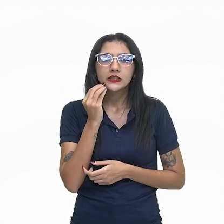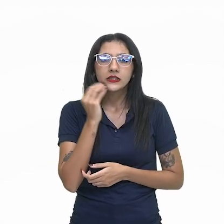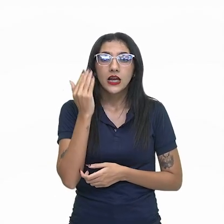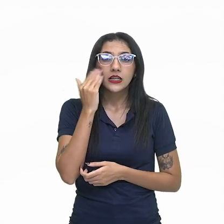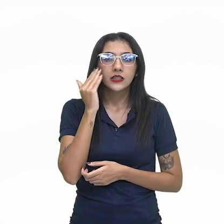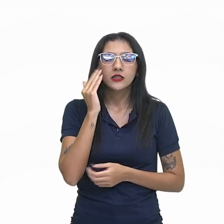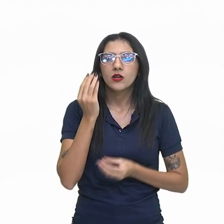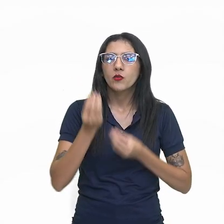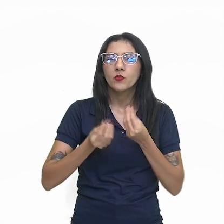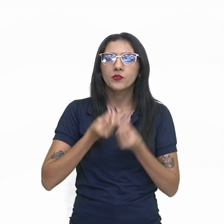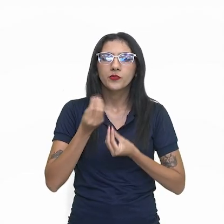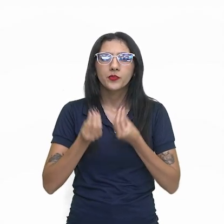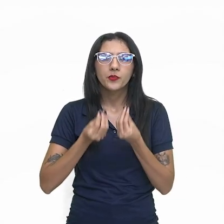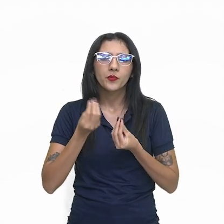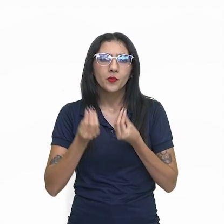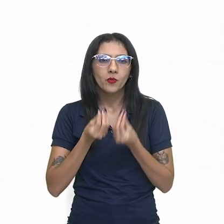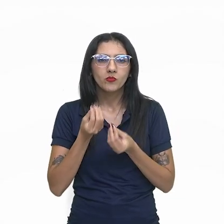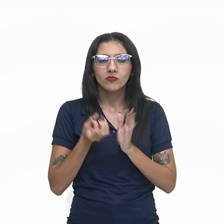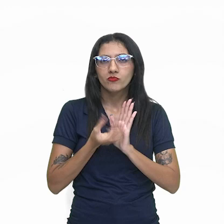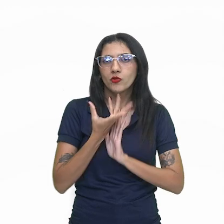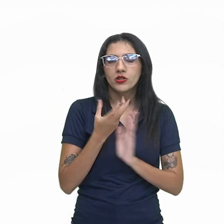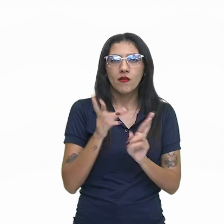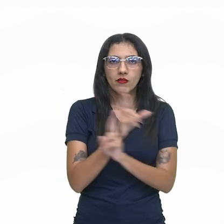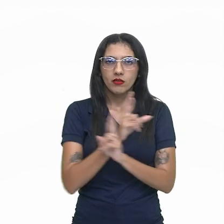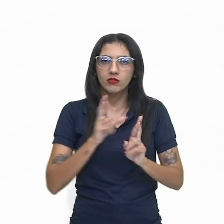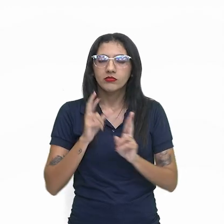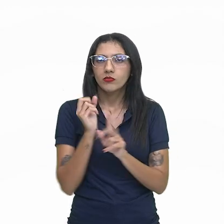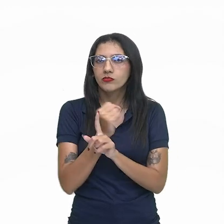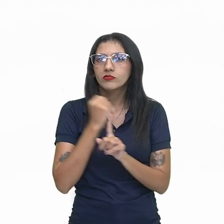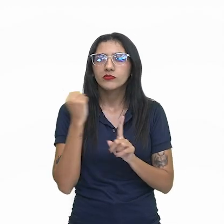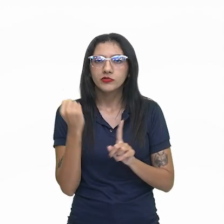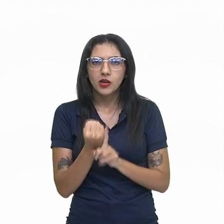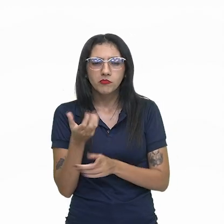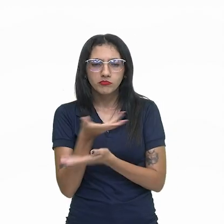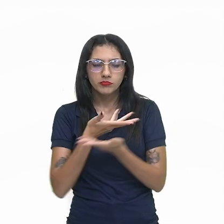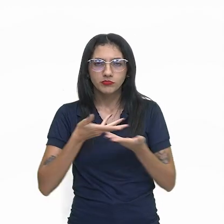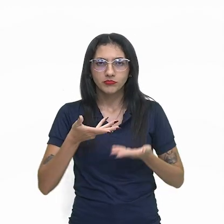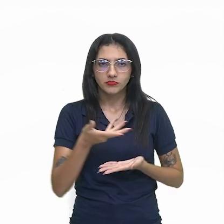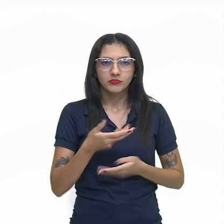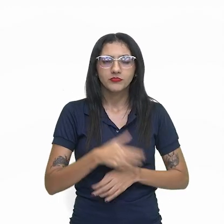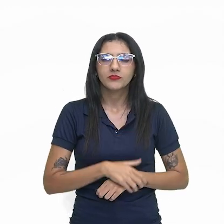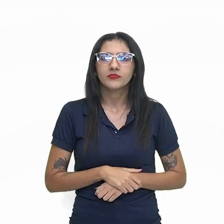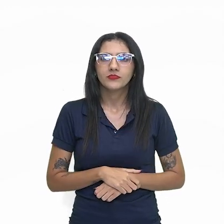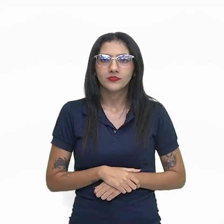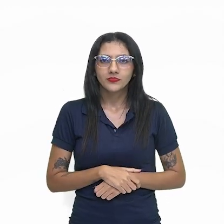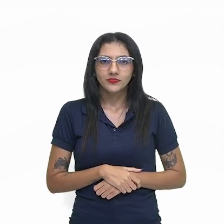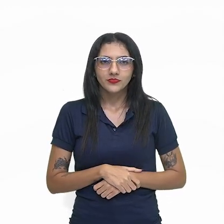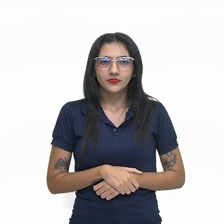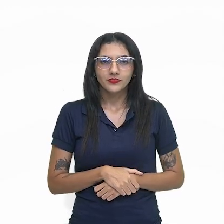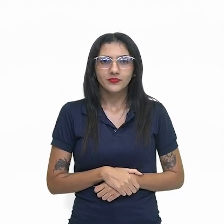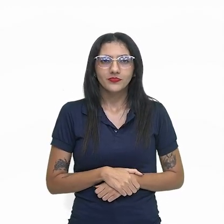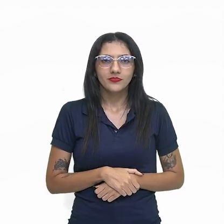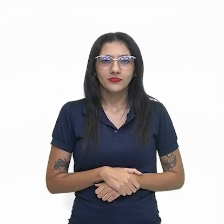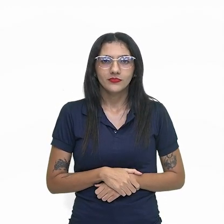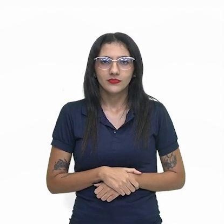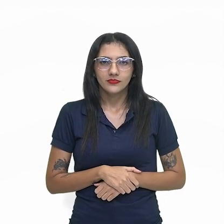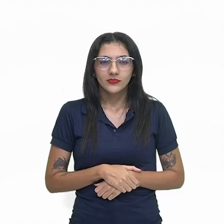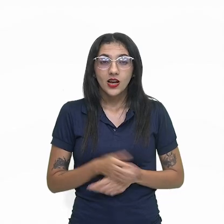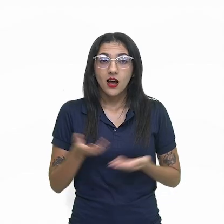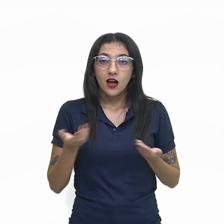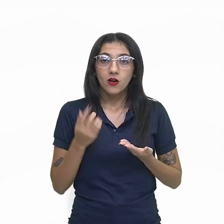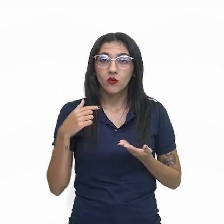dos fundamentos das relações sociais. Então, nós vamos agora ver alguns dos teóricos que